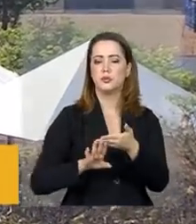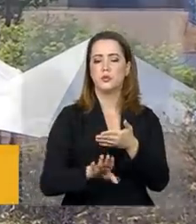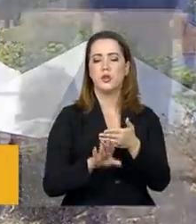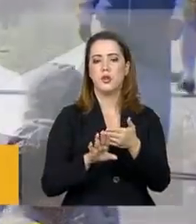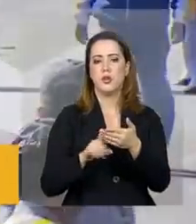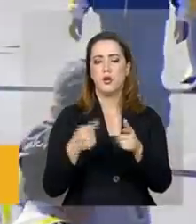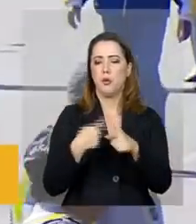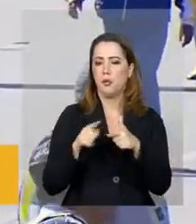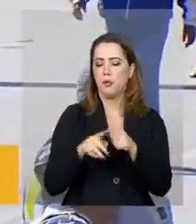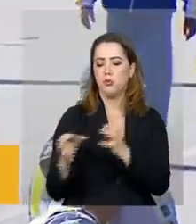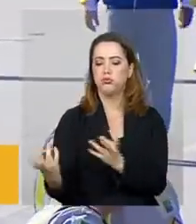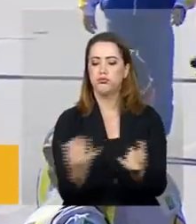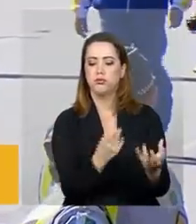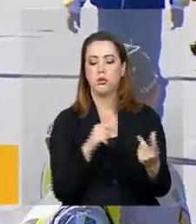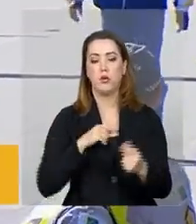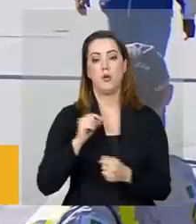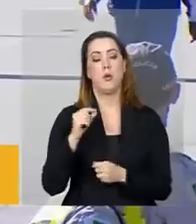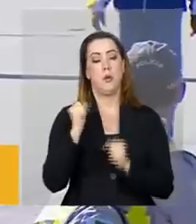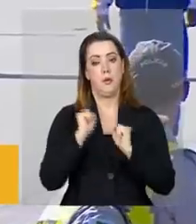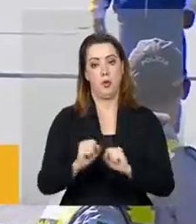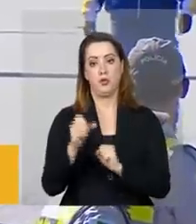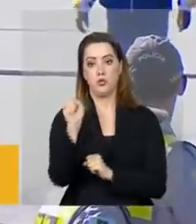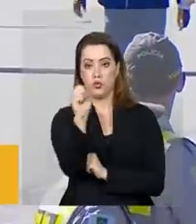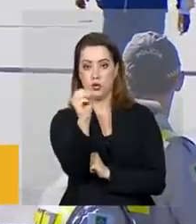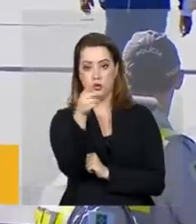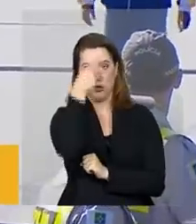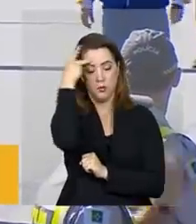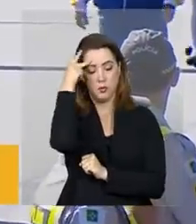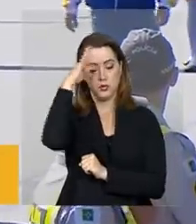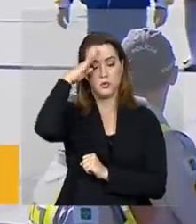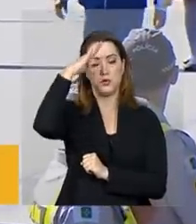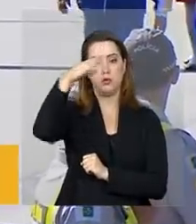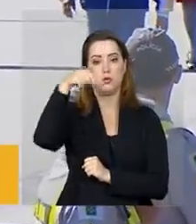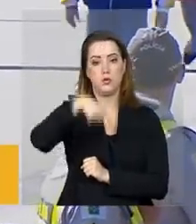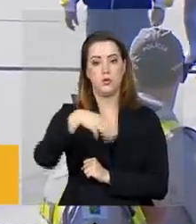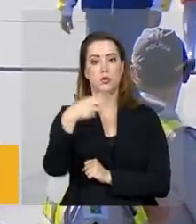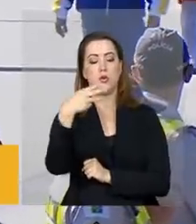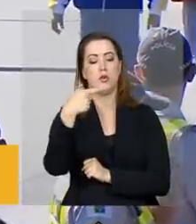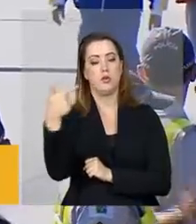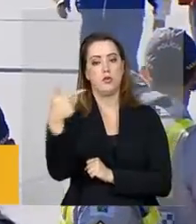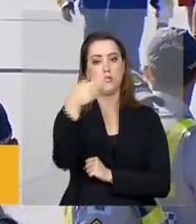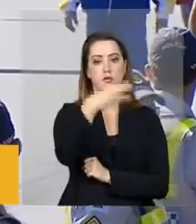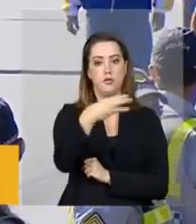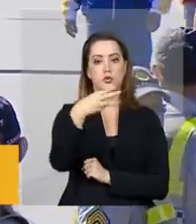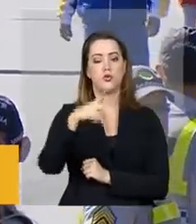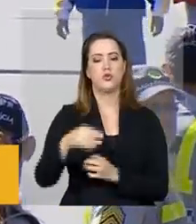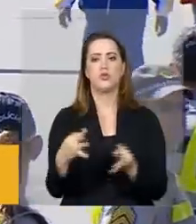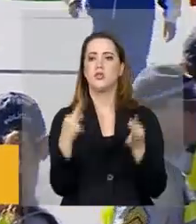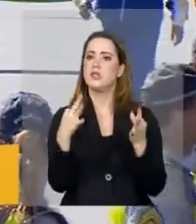É uma aeronave que transporta 80 militares, capacidade de 23 toneladas, sai de Brasília para